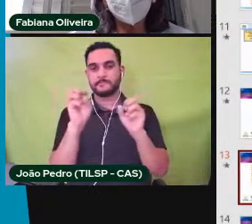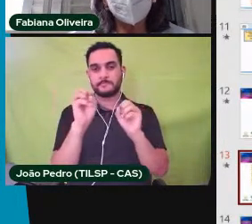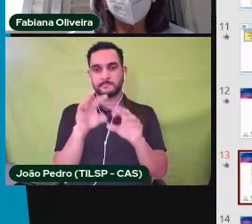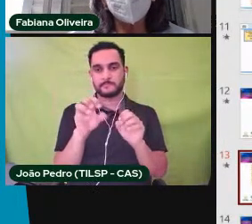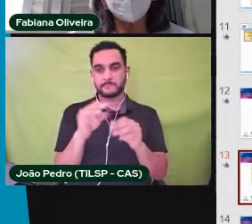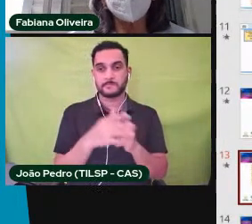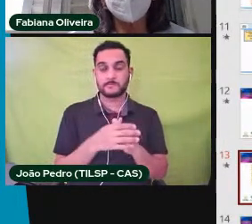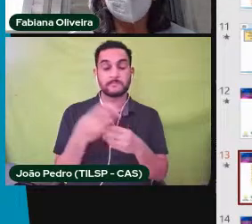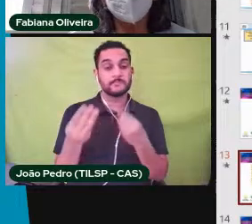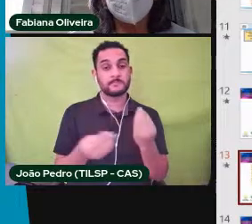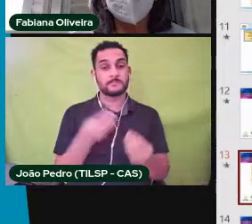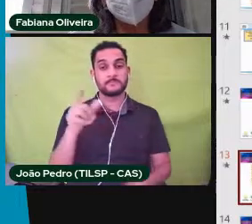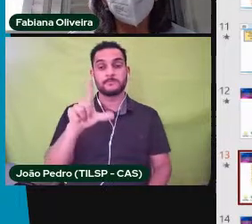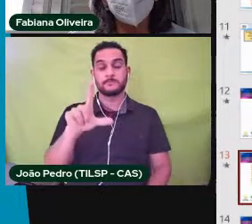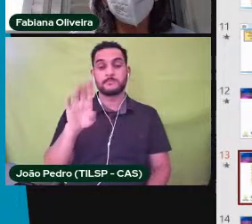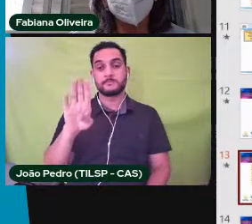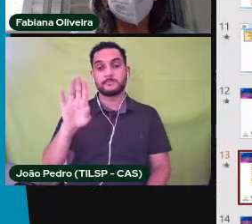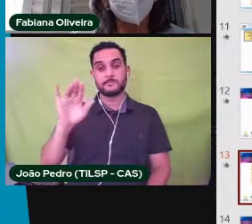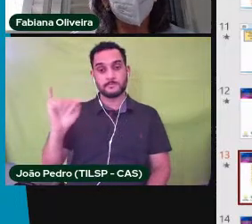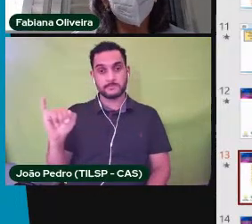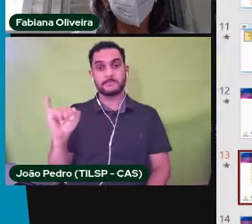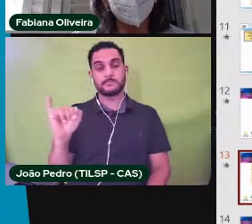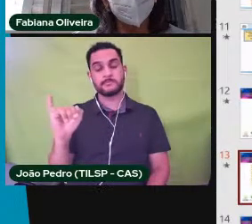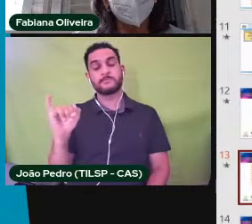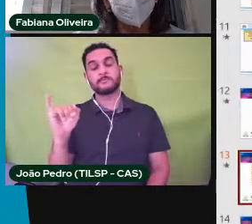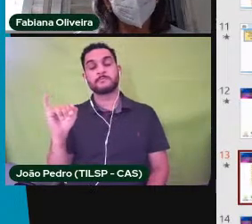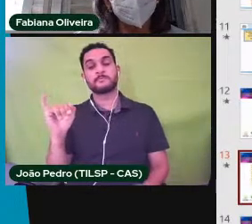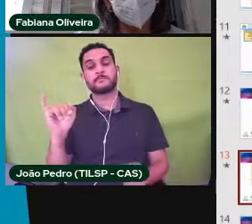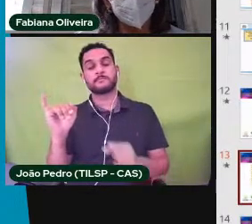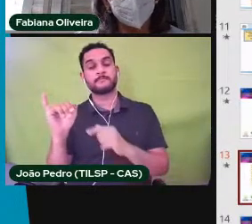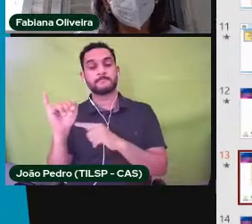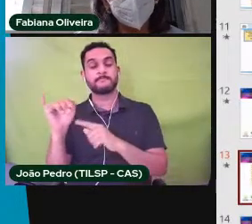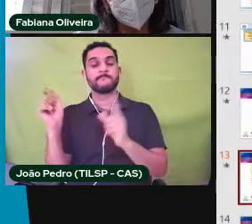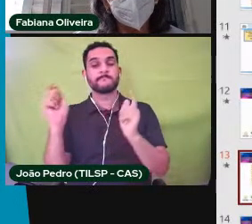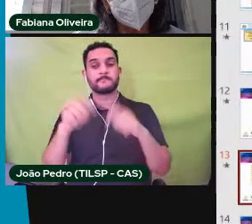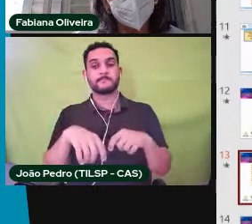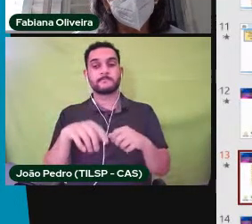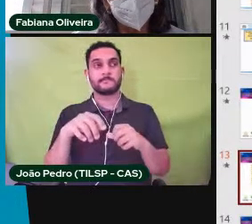é que a LBI considera a educação que transforma conhecimento em ação?